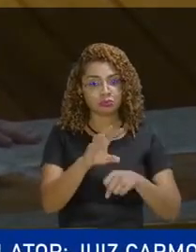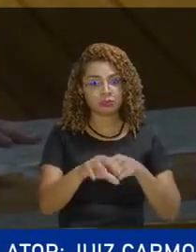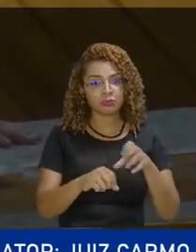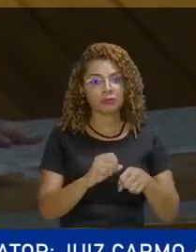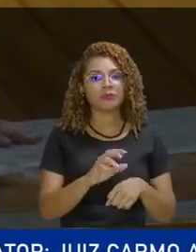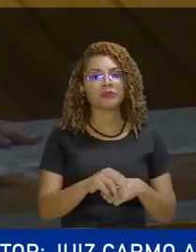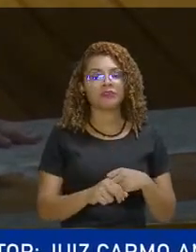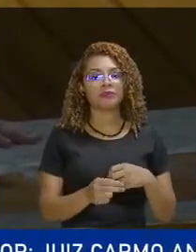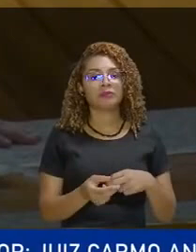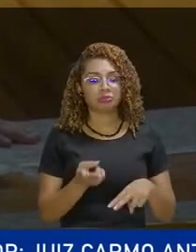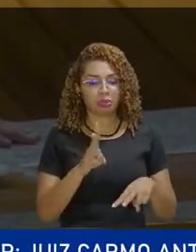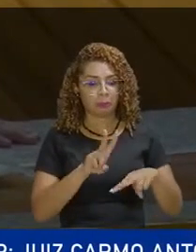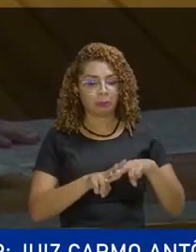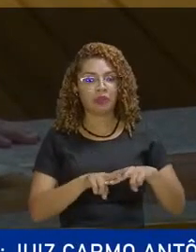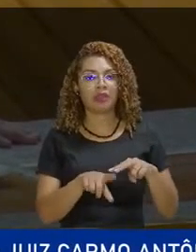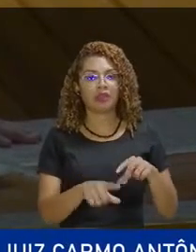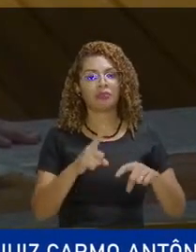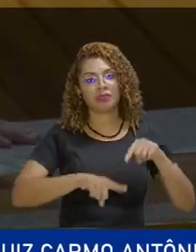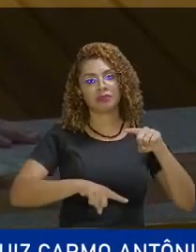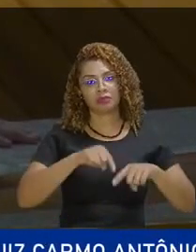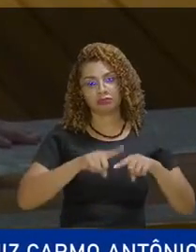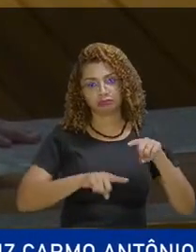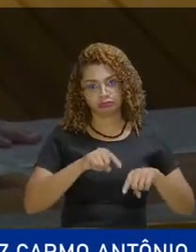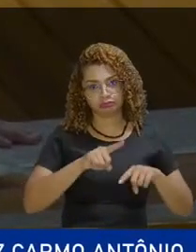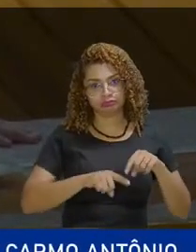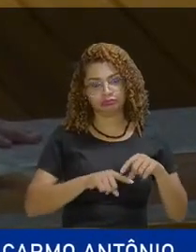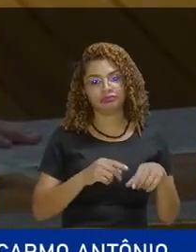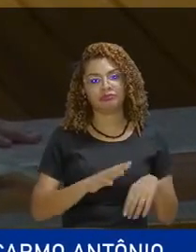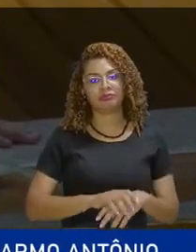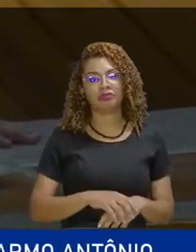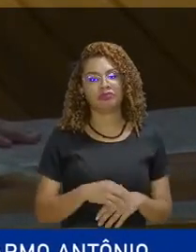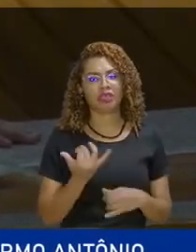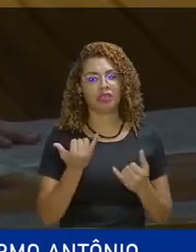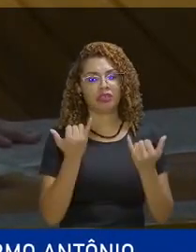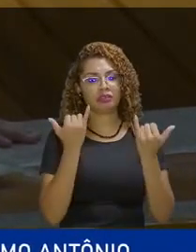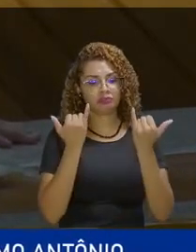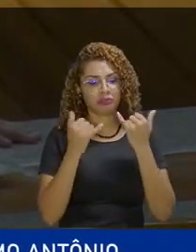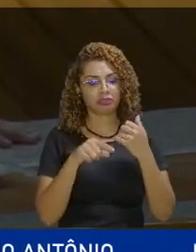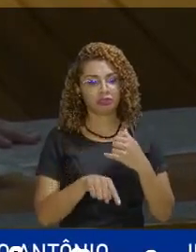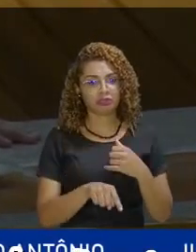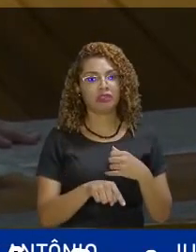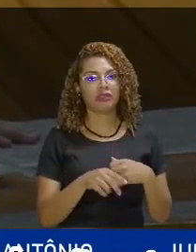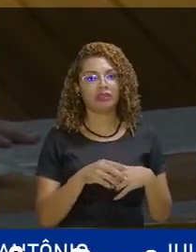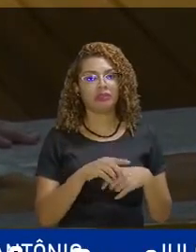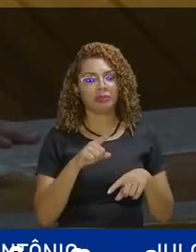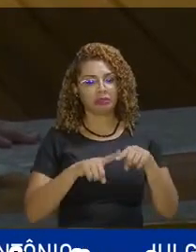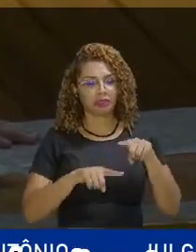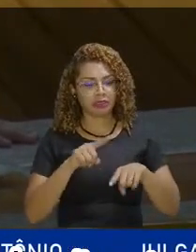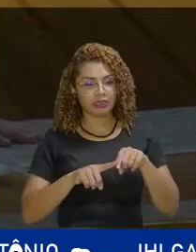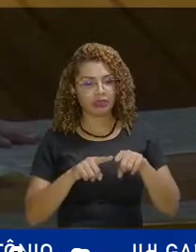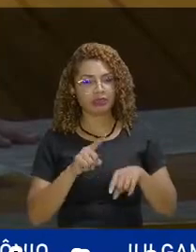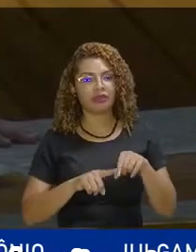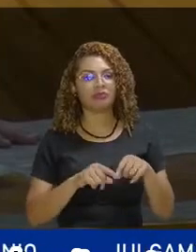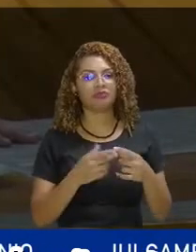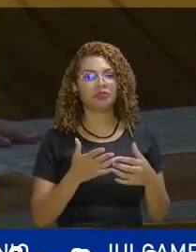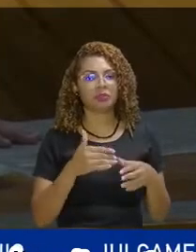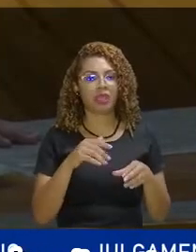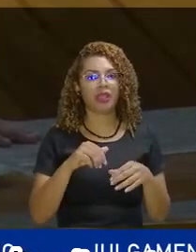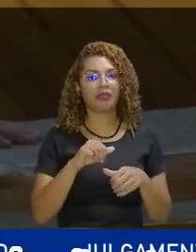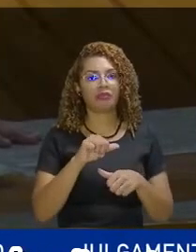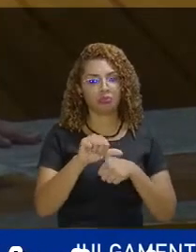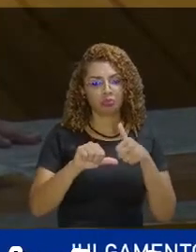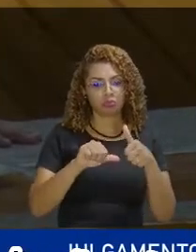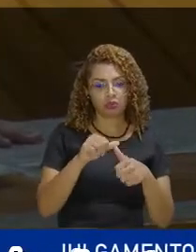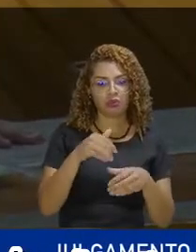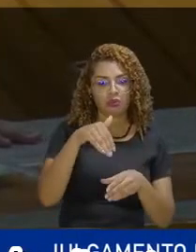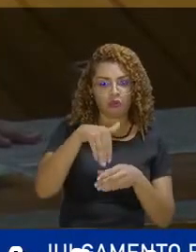materiais que visam corromper, comprar o eleitor, exatamente apelando para algo que é substancial,